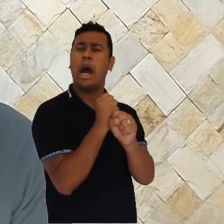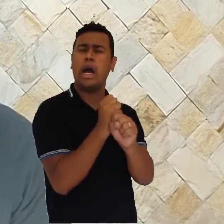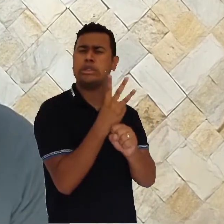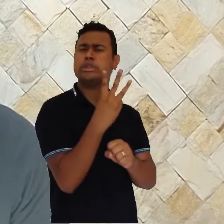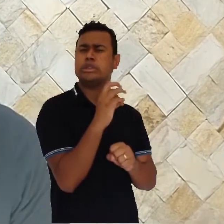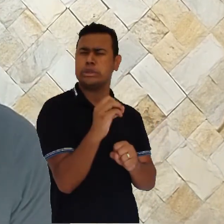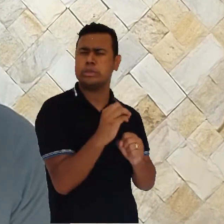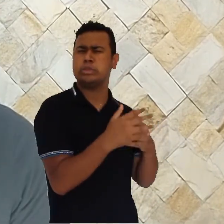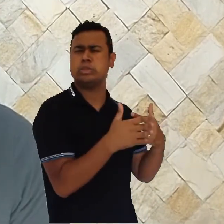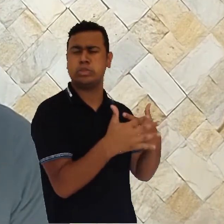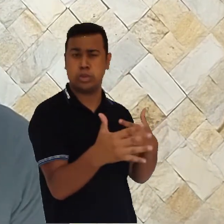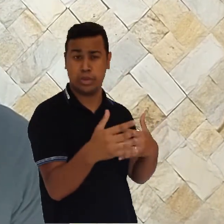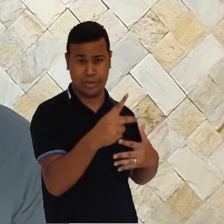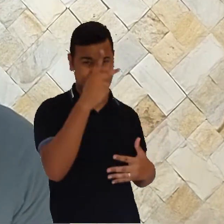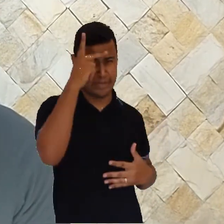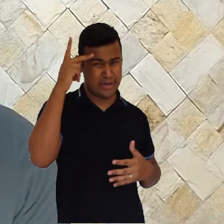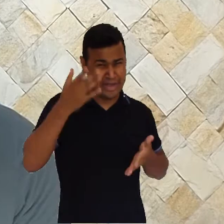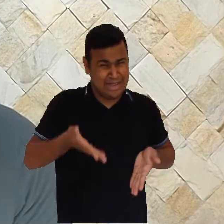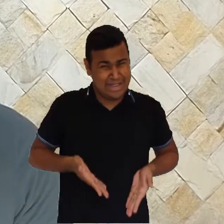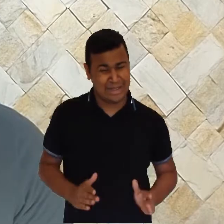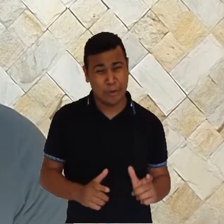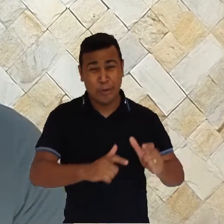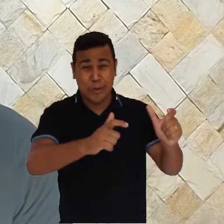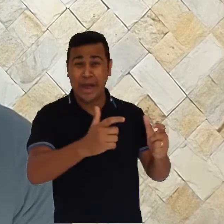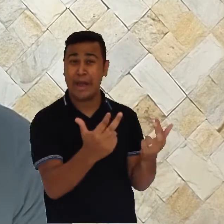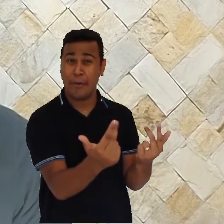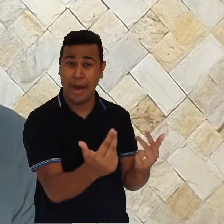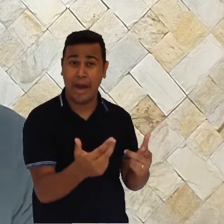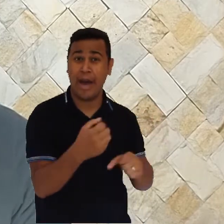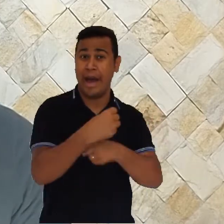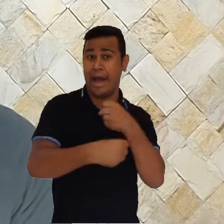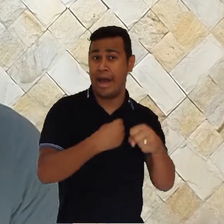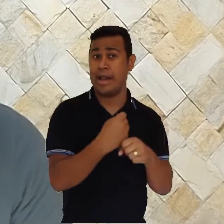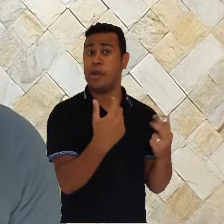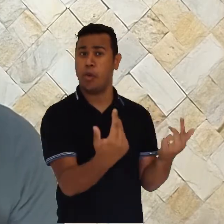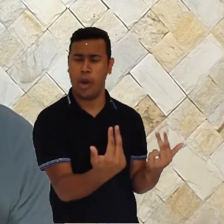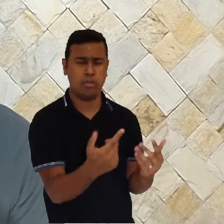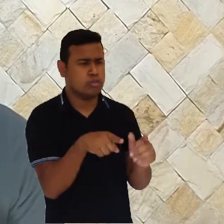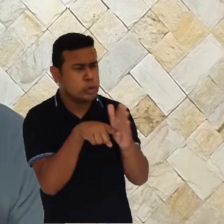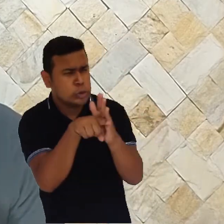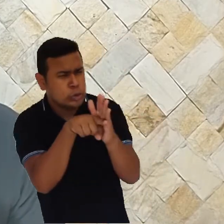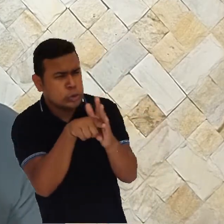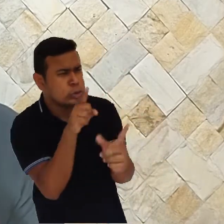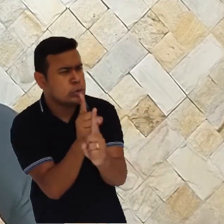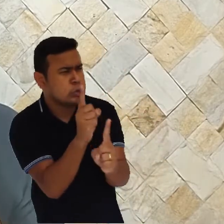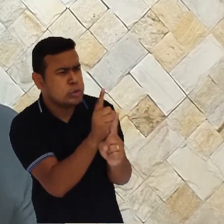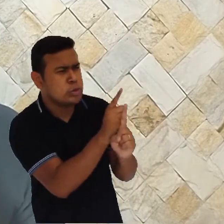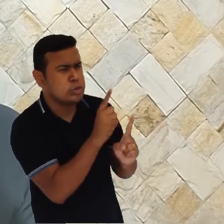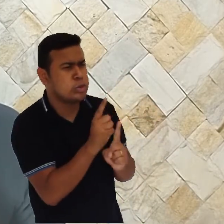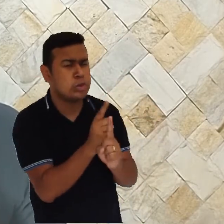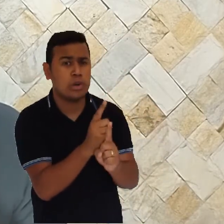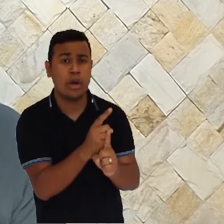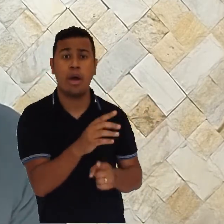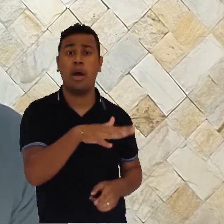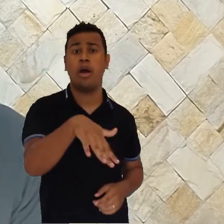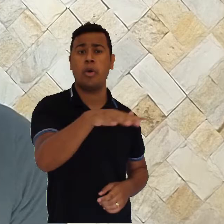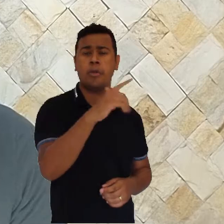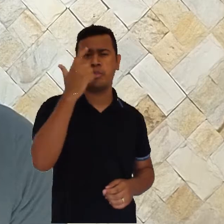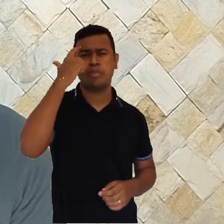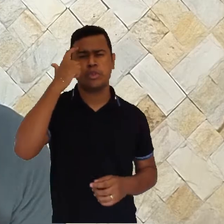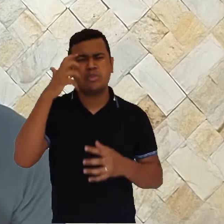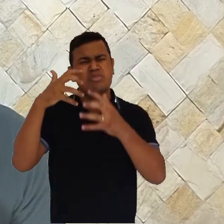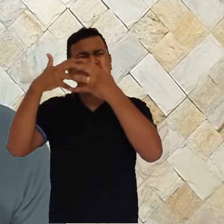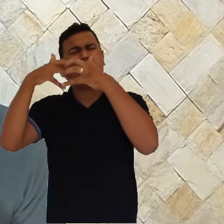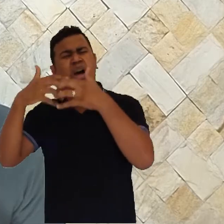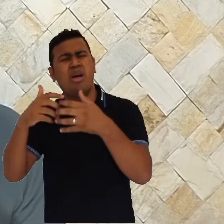ano, constatou que aqueles que apresentaram maior desenvolvimento executivo tenderam a ter uma vida mais pacata, uma vida